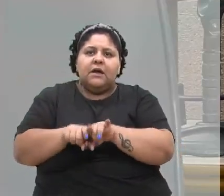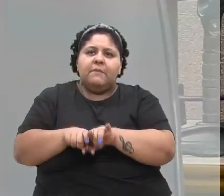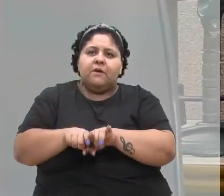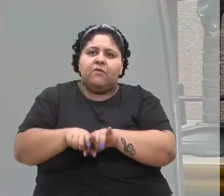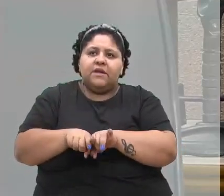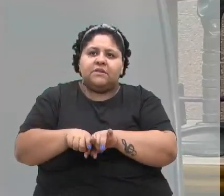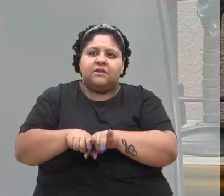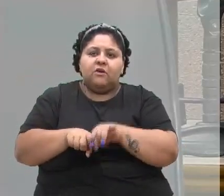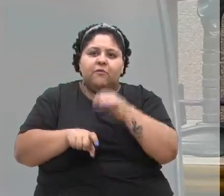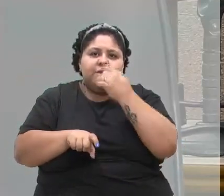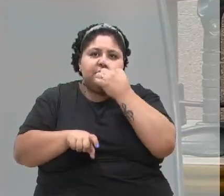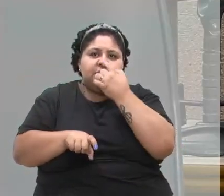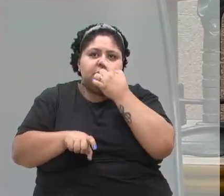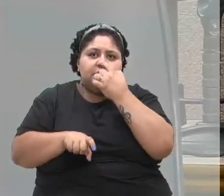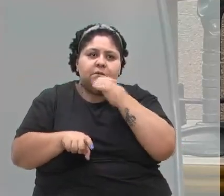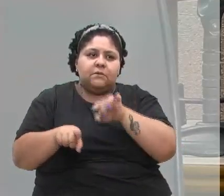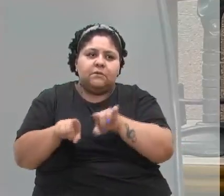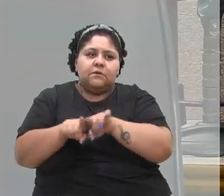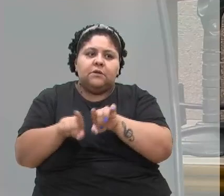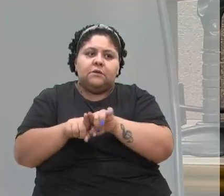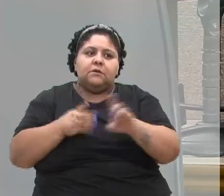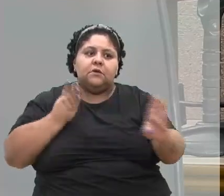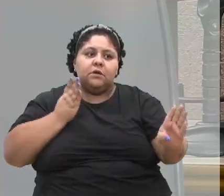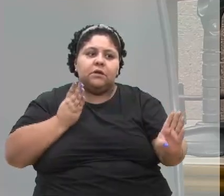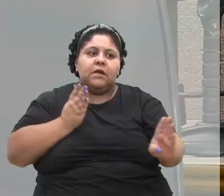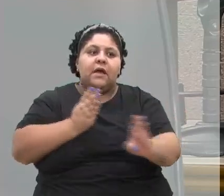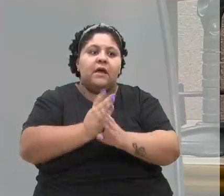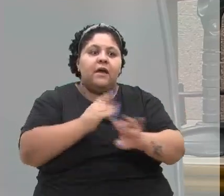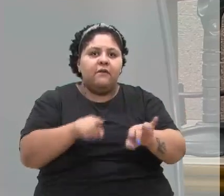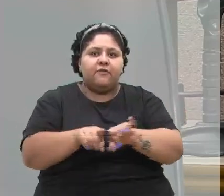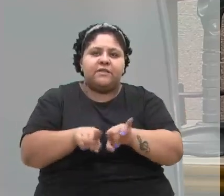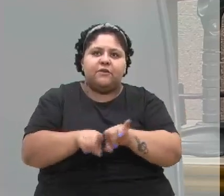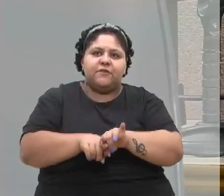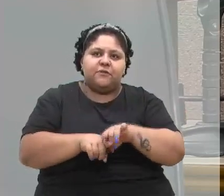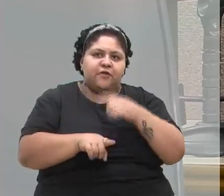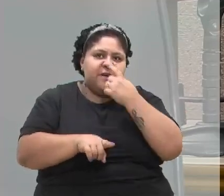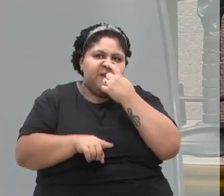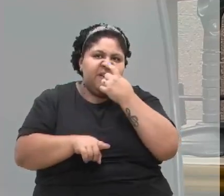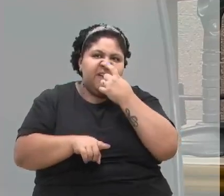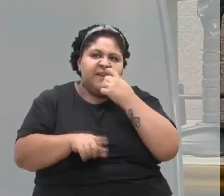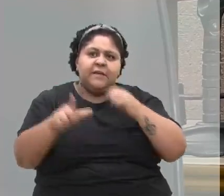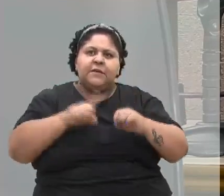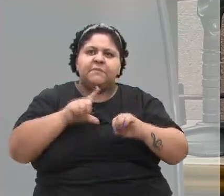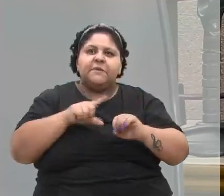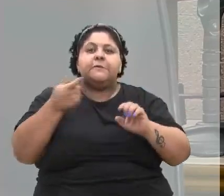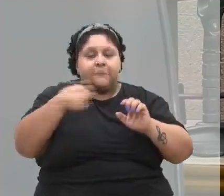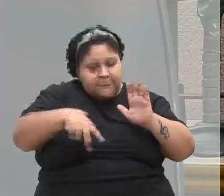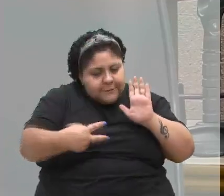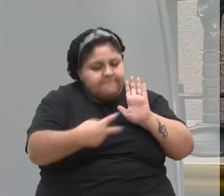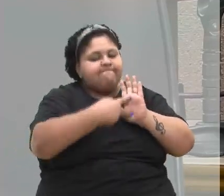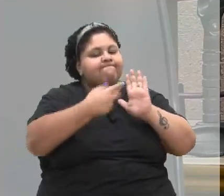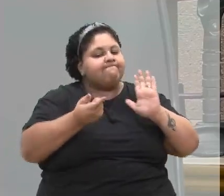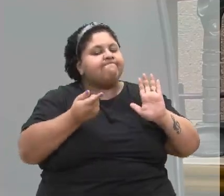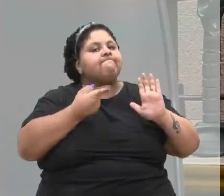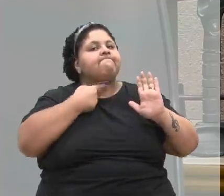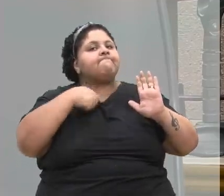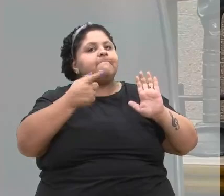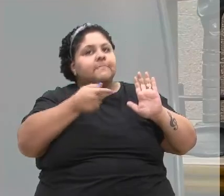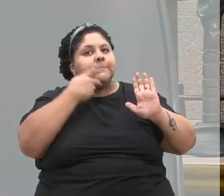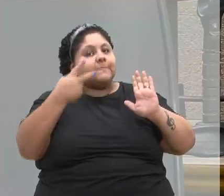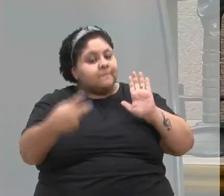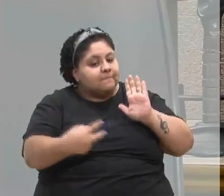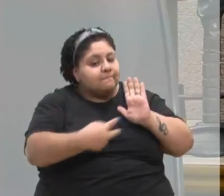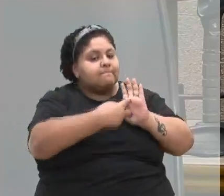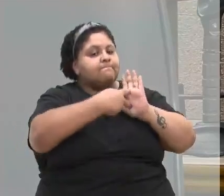meu pai estava recolhendo uma lenha, encontrou uma cobra. Isso é um risco muito grande. Então, a gente precisa ter atenção. Mas eu gostaria de frisar que a